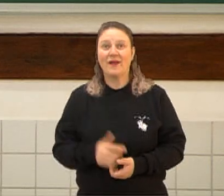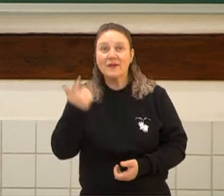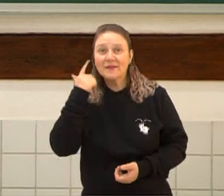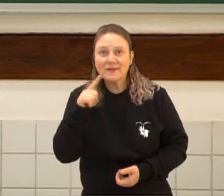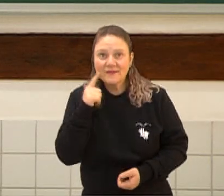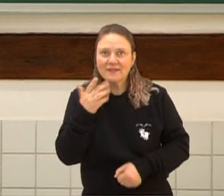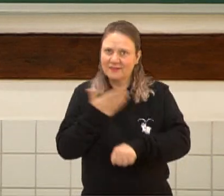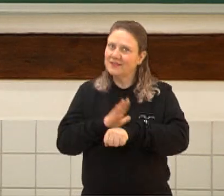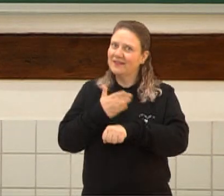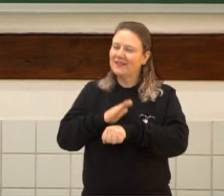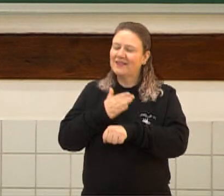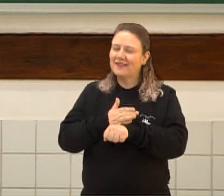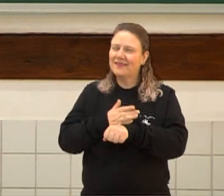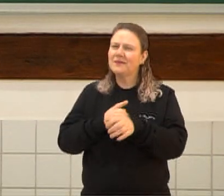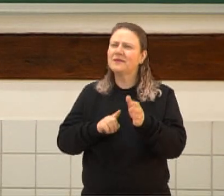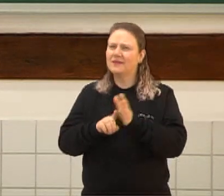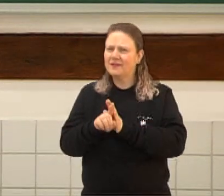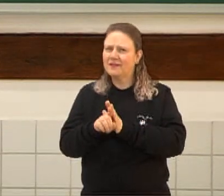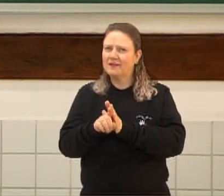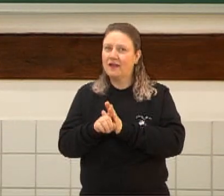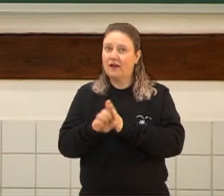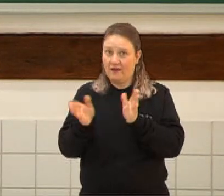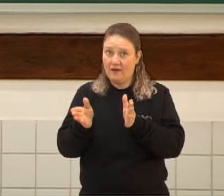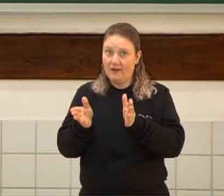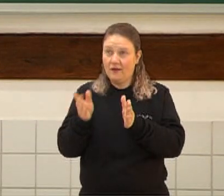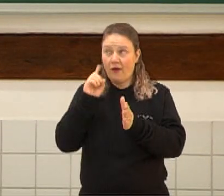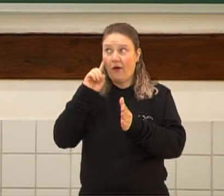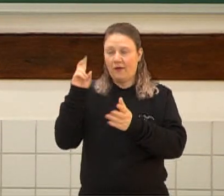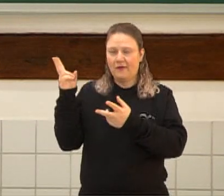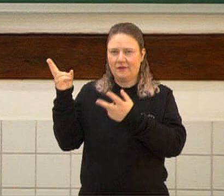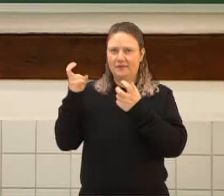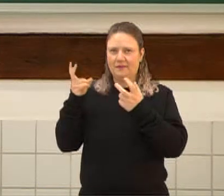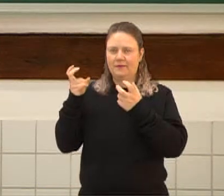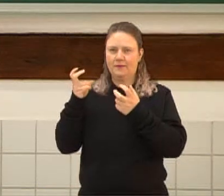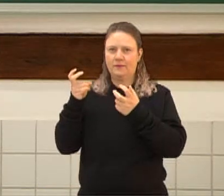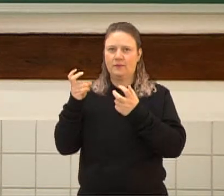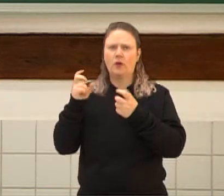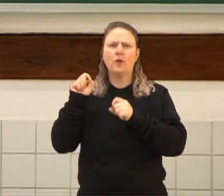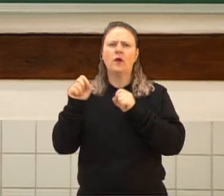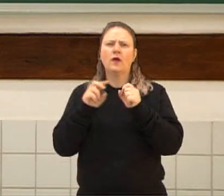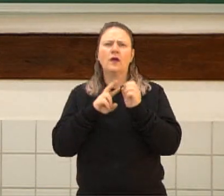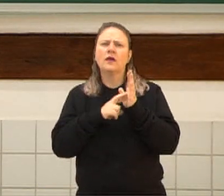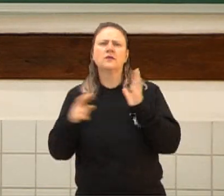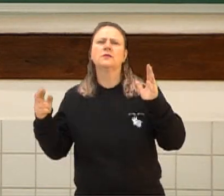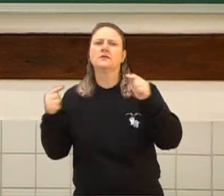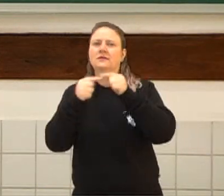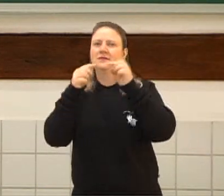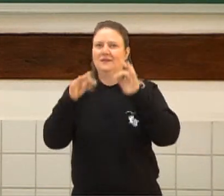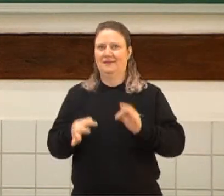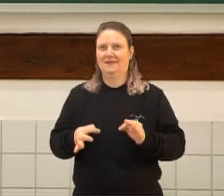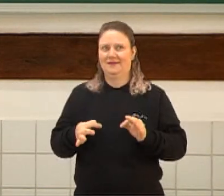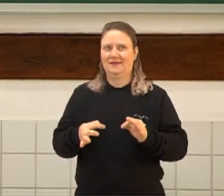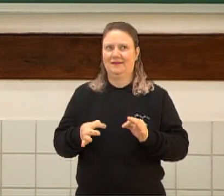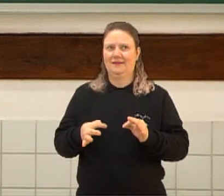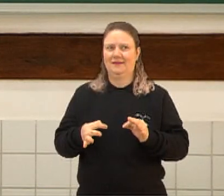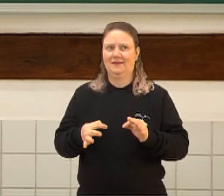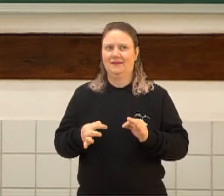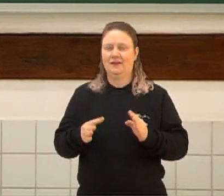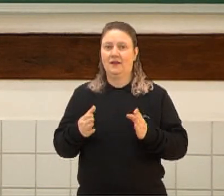Conseguiu resolver essa questão? Vamos para a solução então? Primeiro vamos ver qual é a alternativa correta.